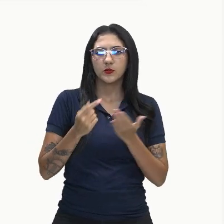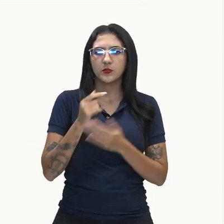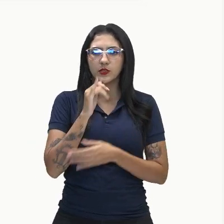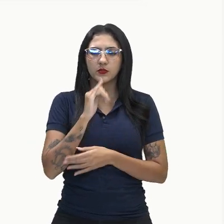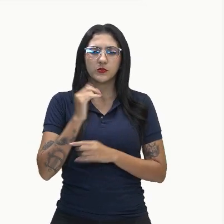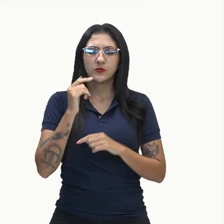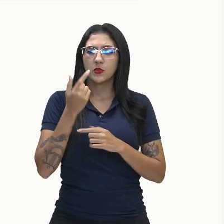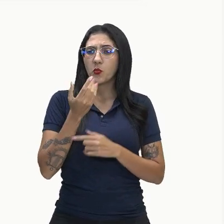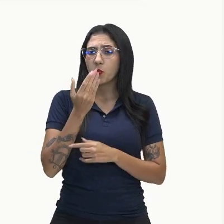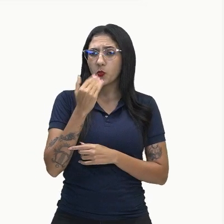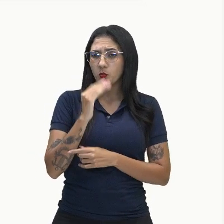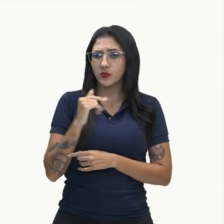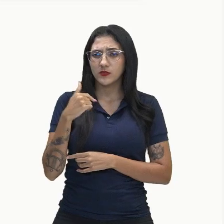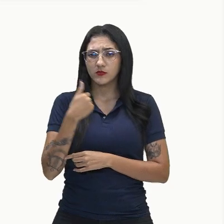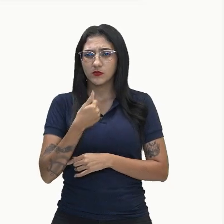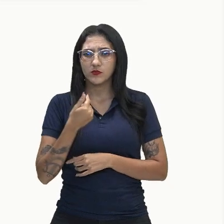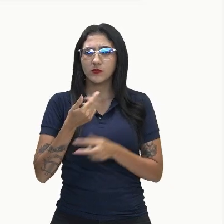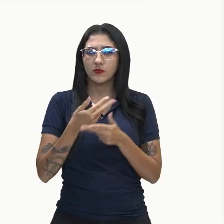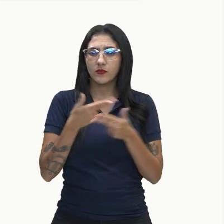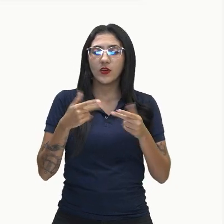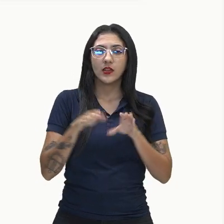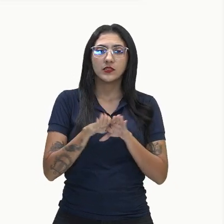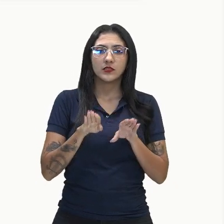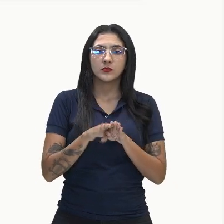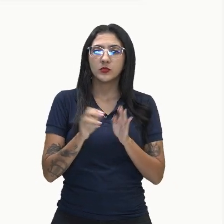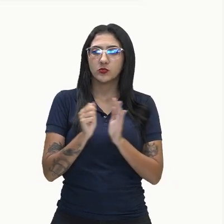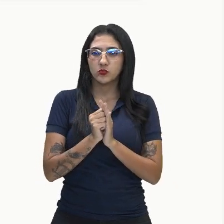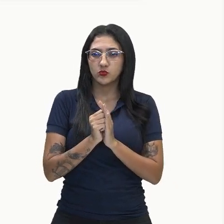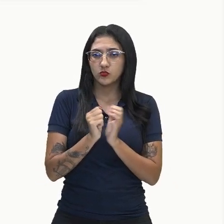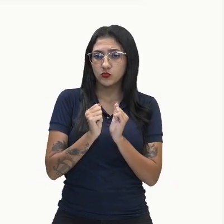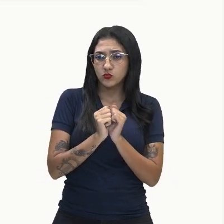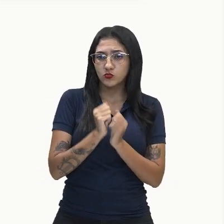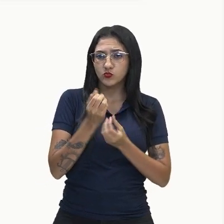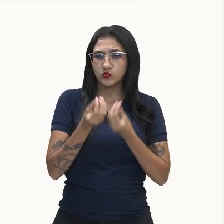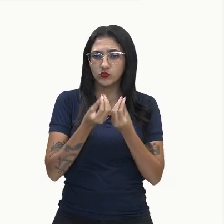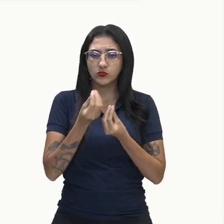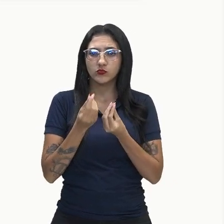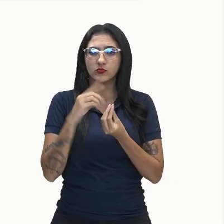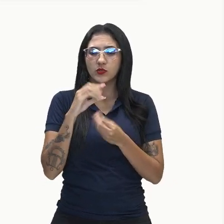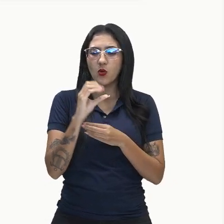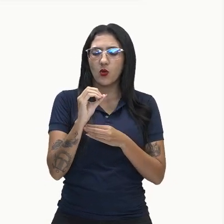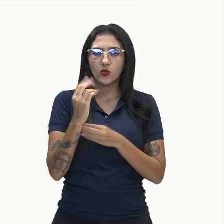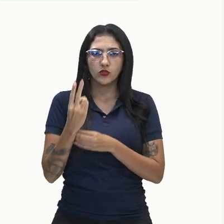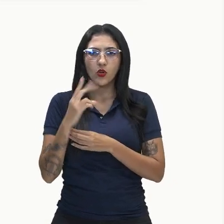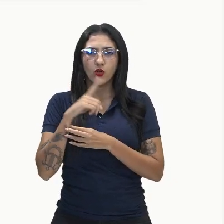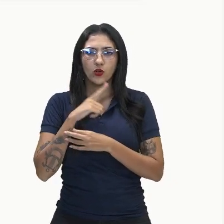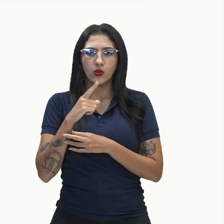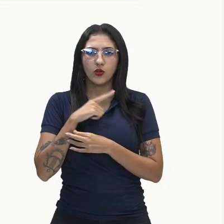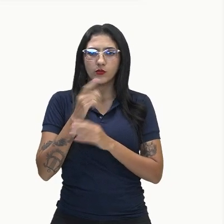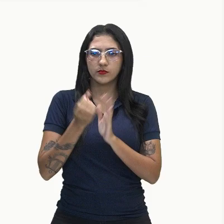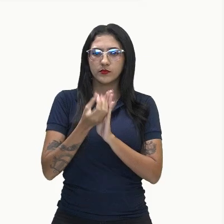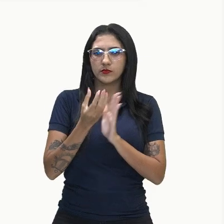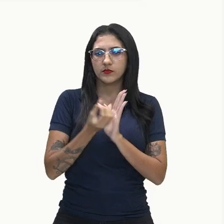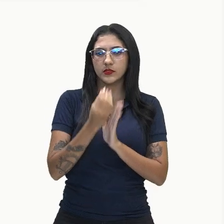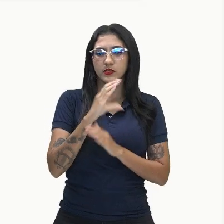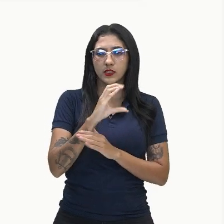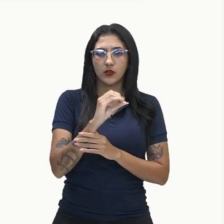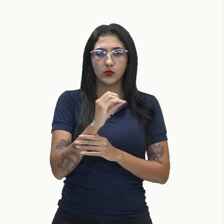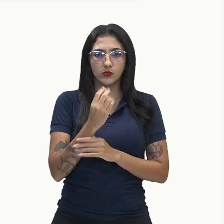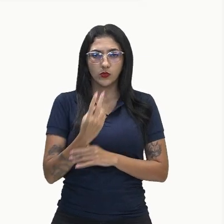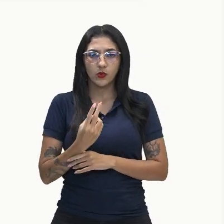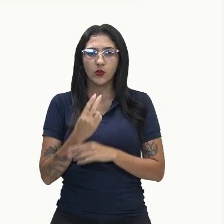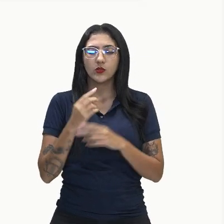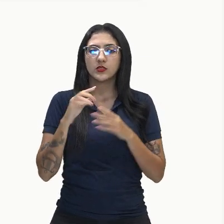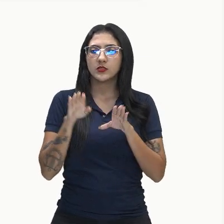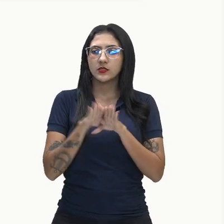dos alimentos, juntamente com o oxigênio, vão gerar aí gás carbônico, água e